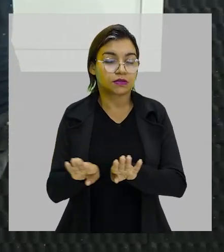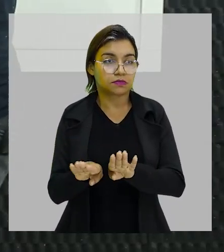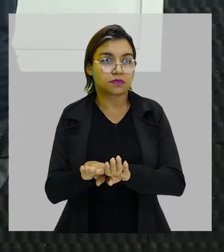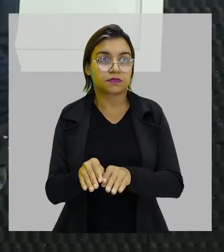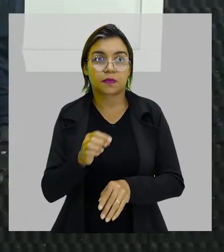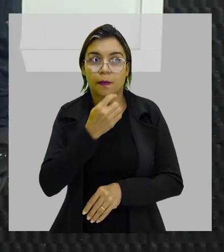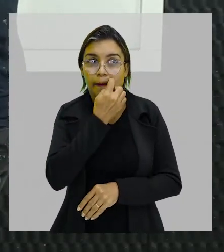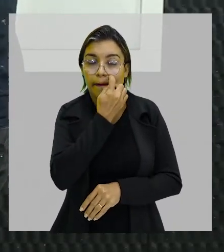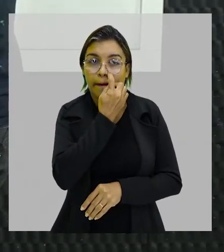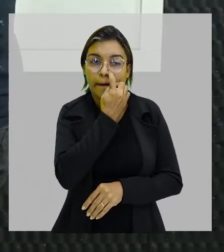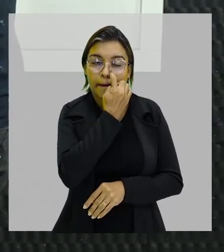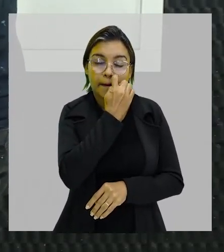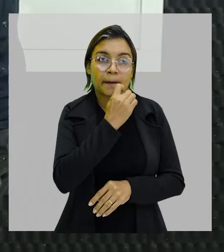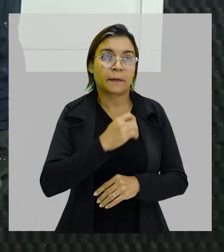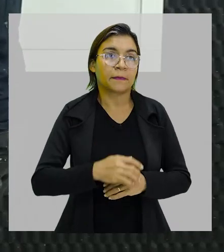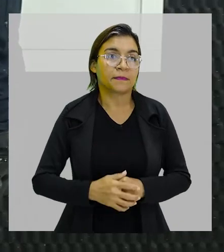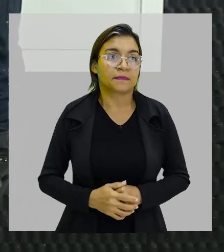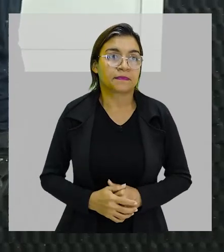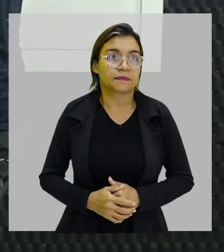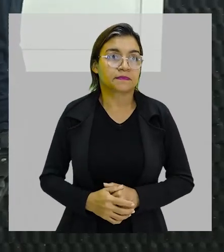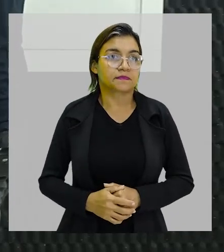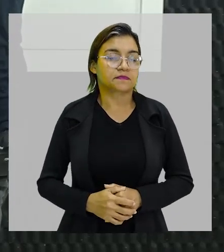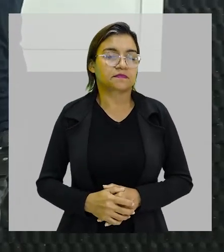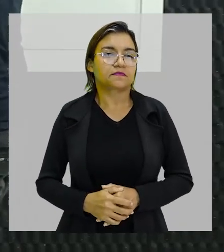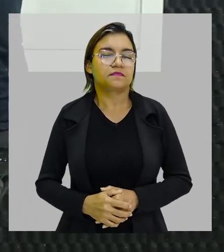seguinte. Posso dizer que